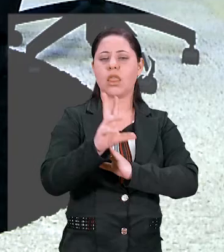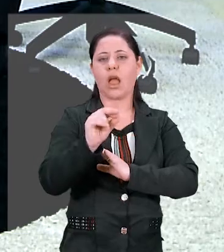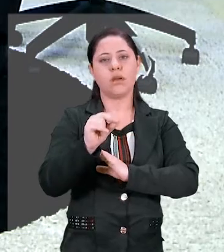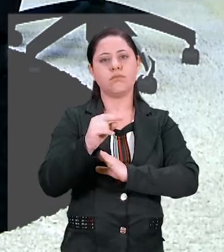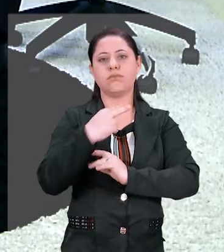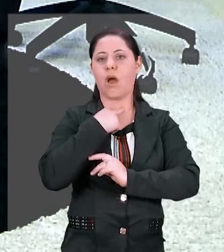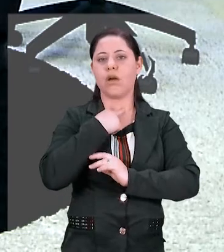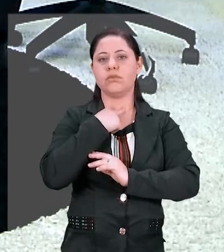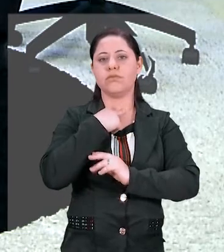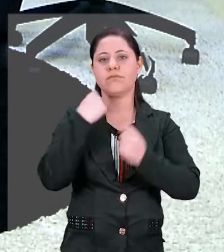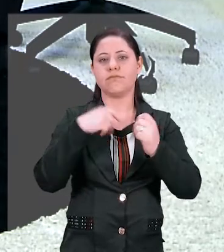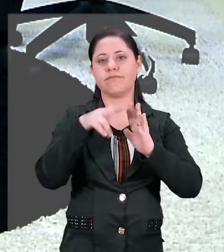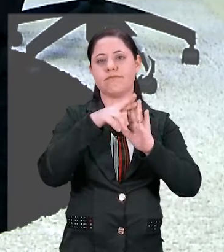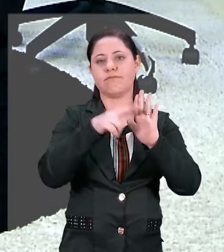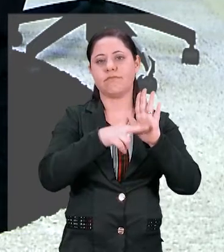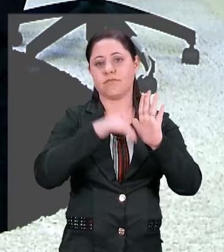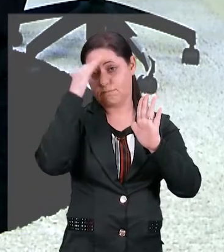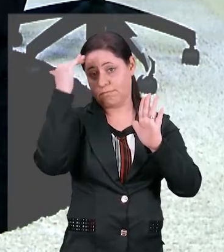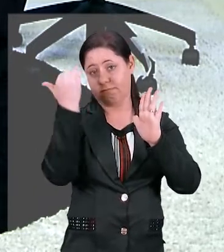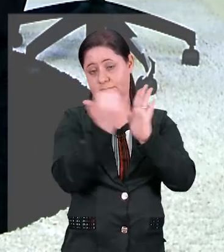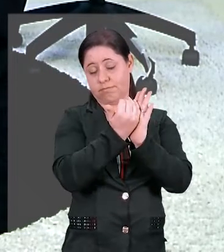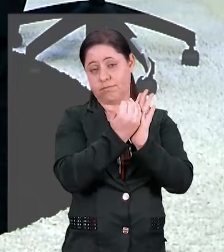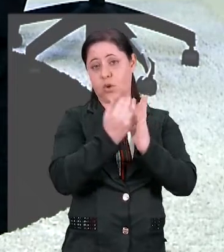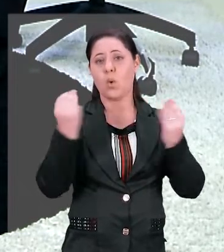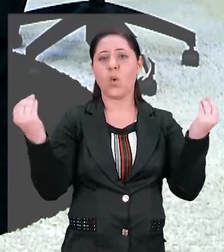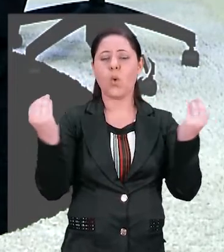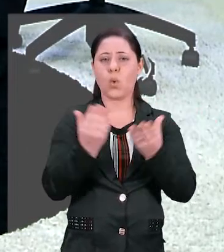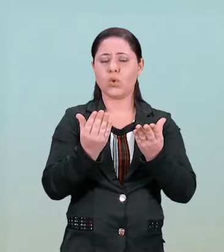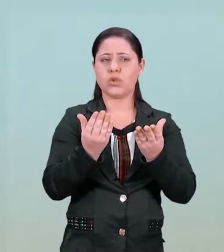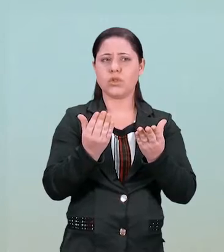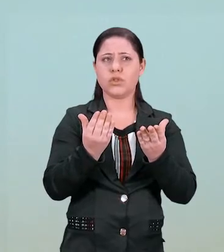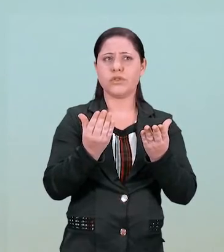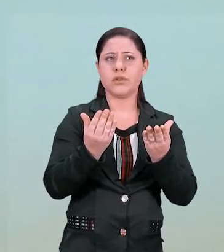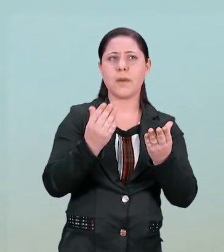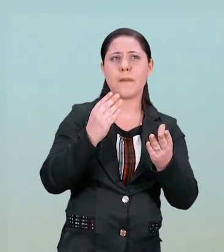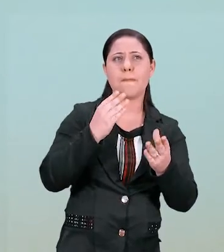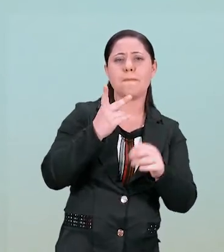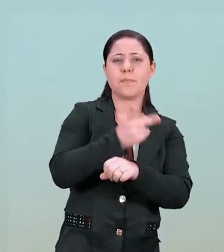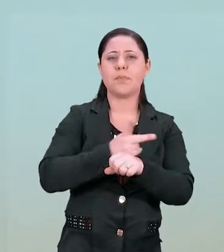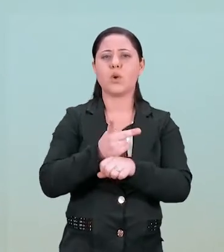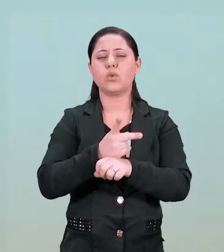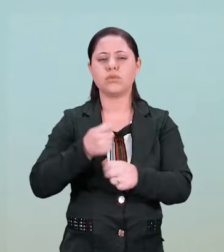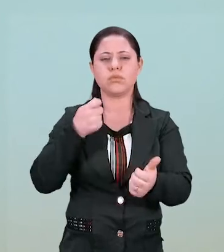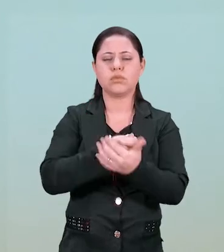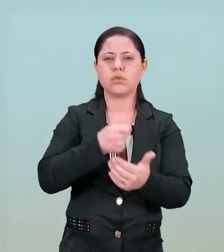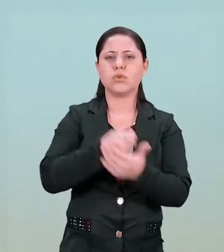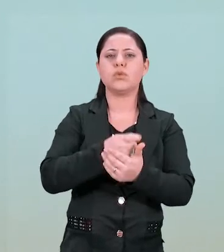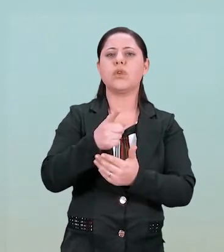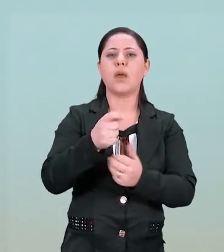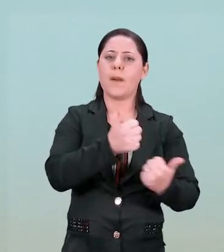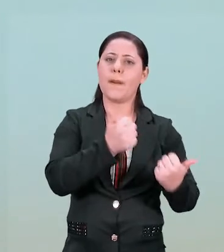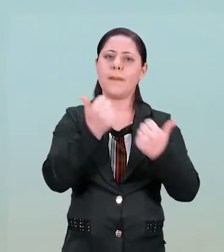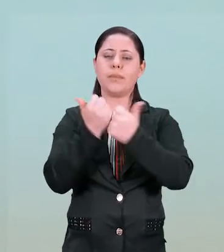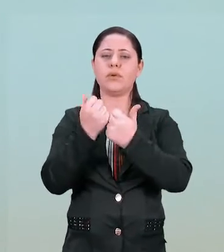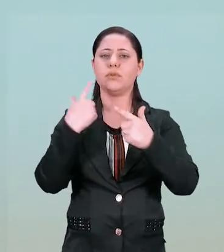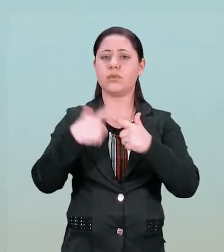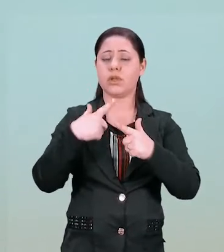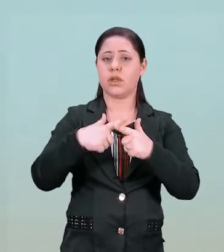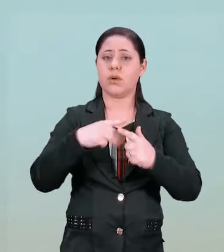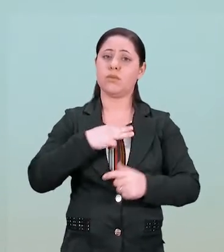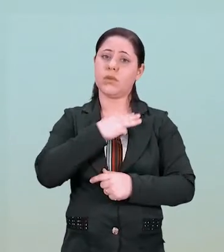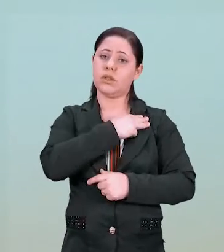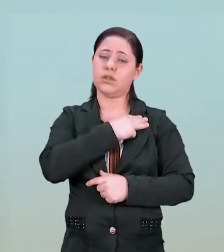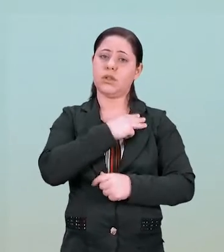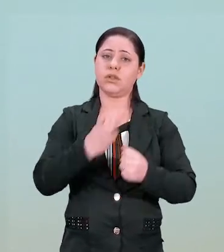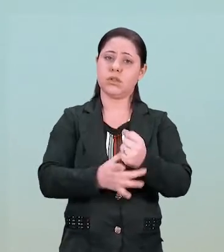buscando hoje, falando da bancada federal? Justamente esse apoio, porque o Ministério da Justiça e Segurança Pública tem atuado muito, como bem disse